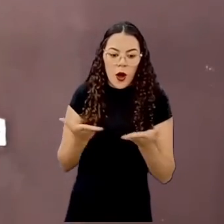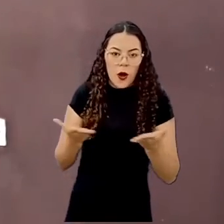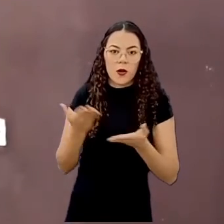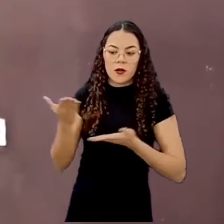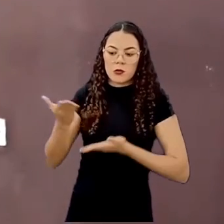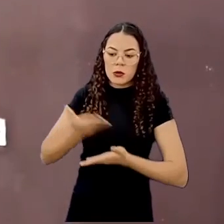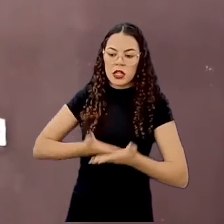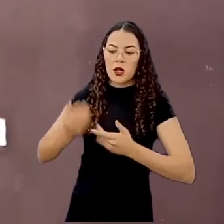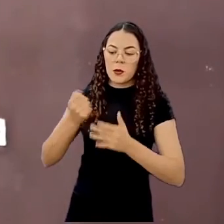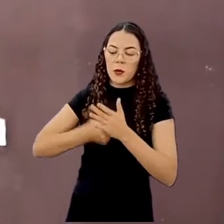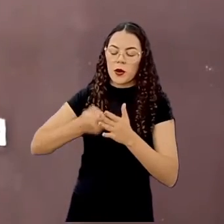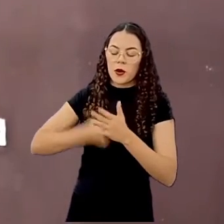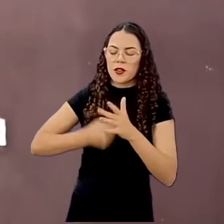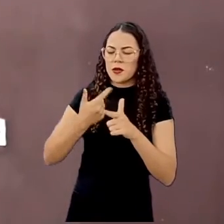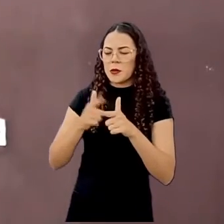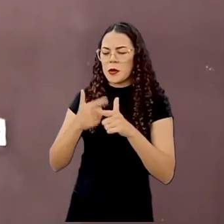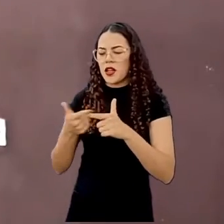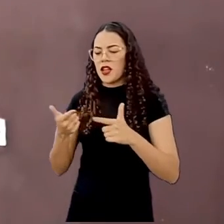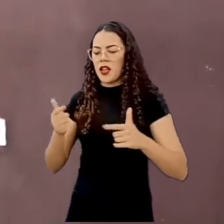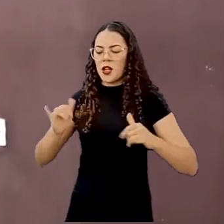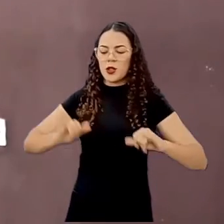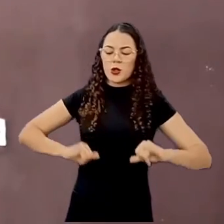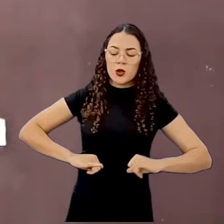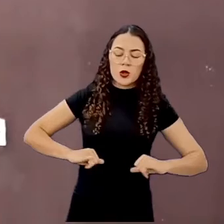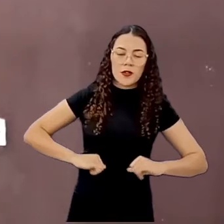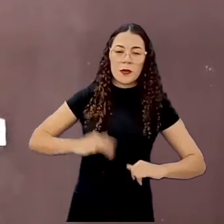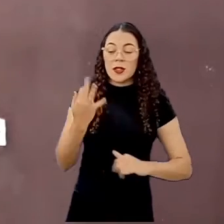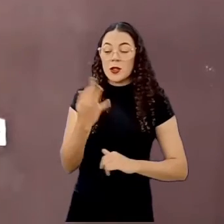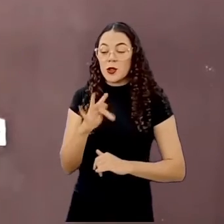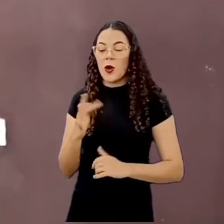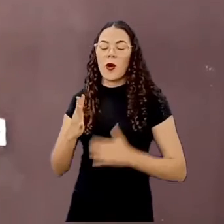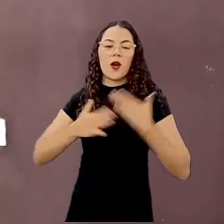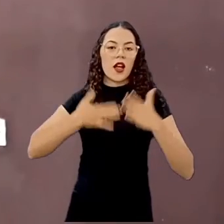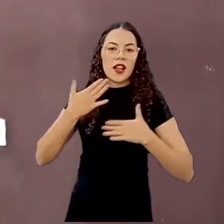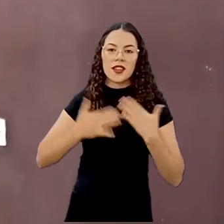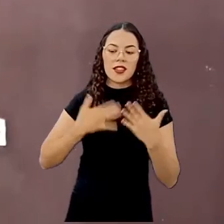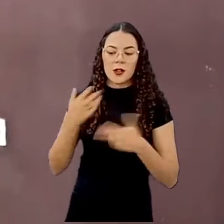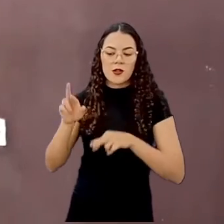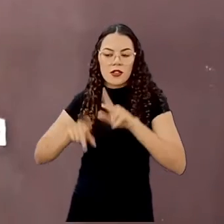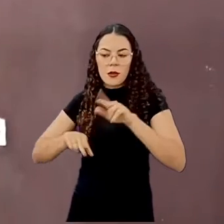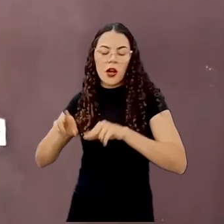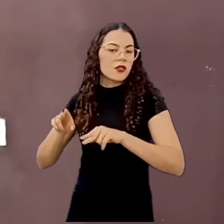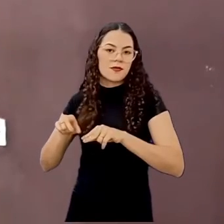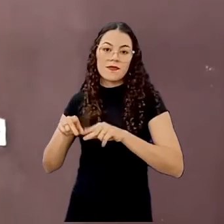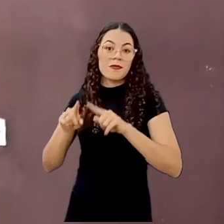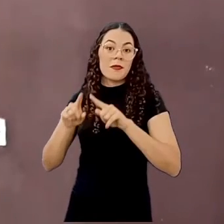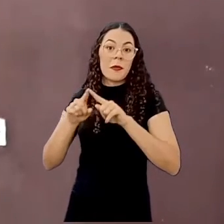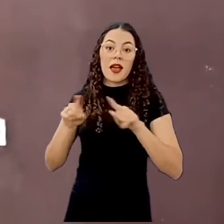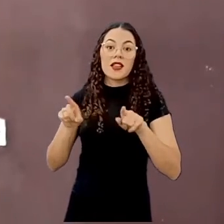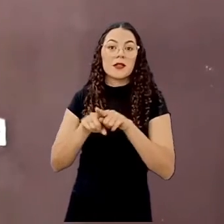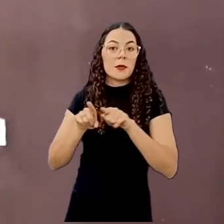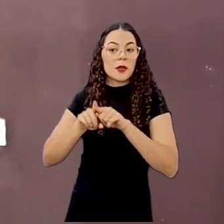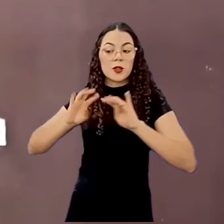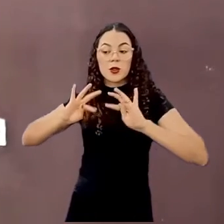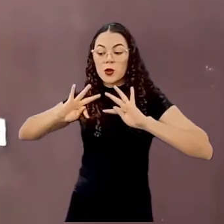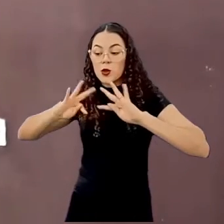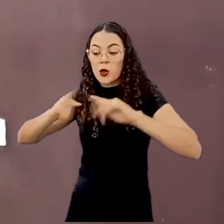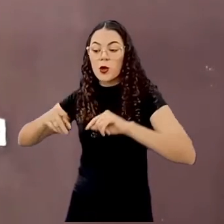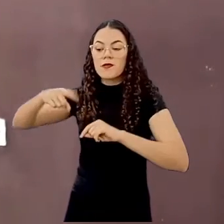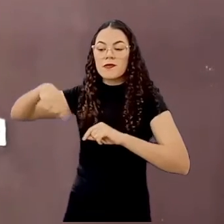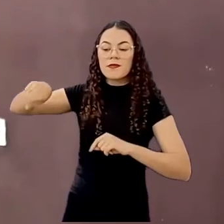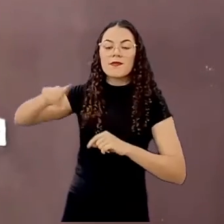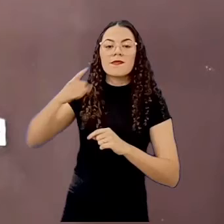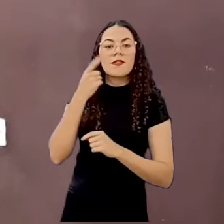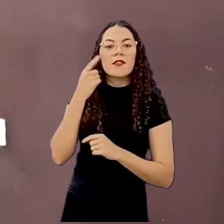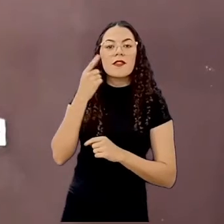compartilhando suas lutas, dores, alegrias com os irmãos, mas agora todos eles